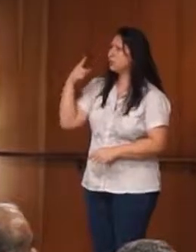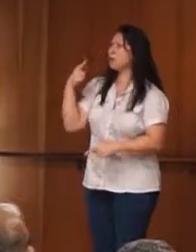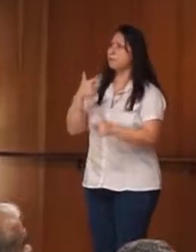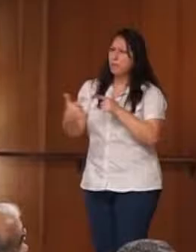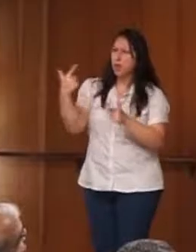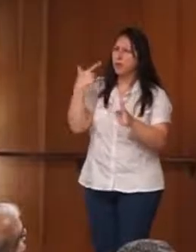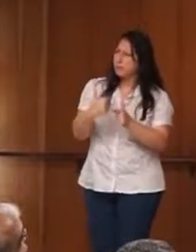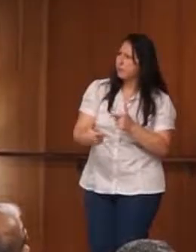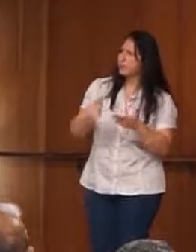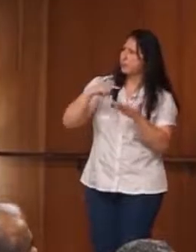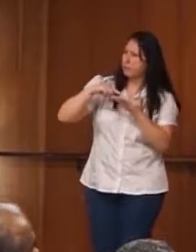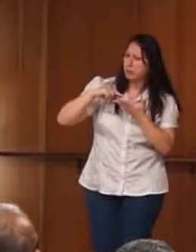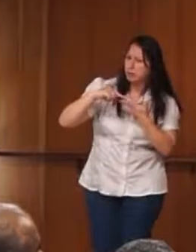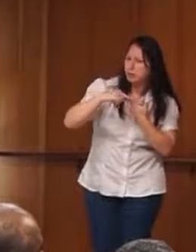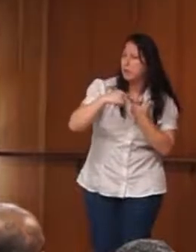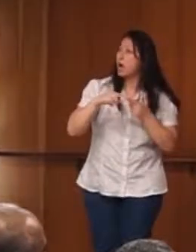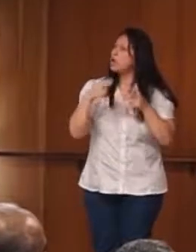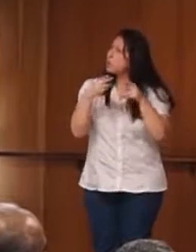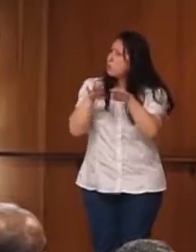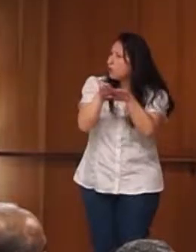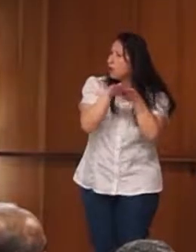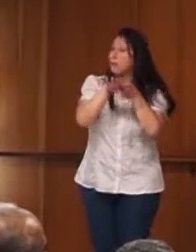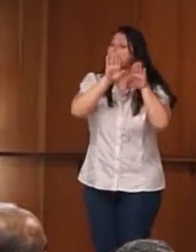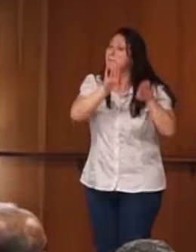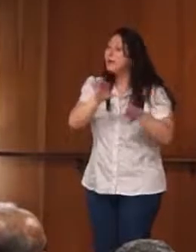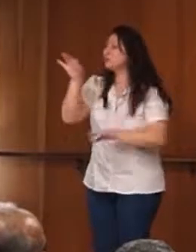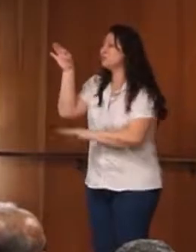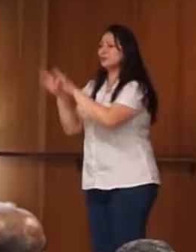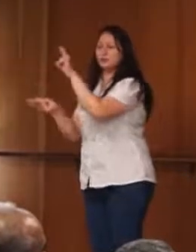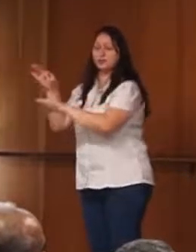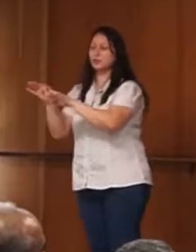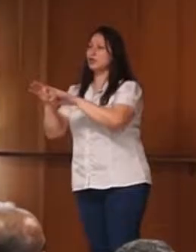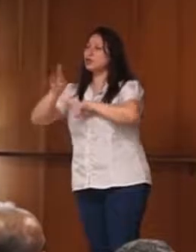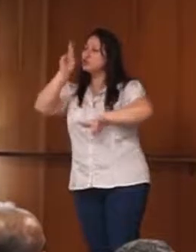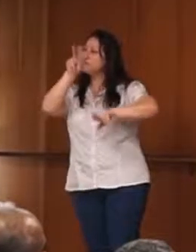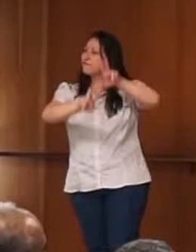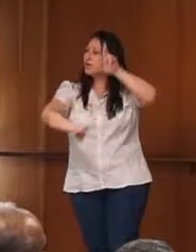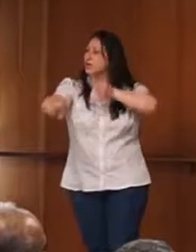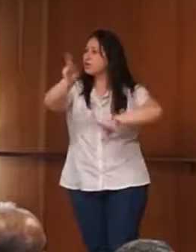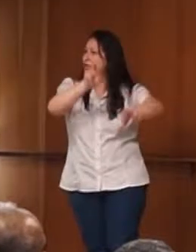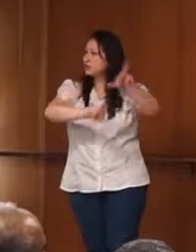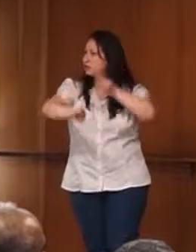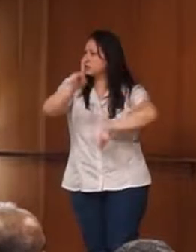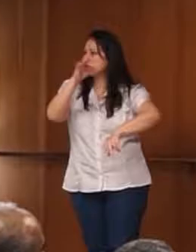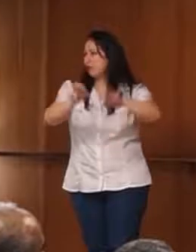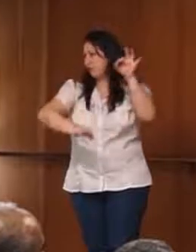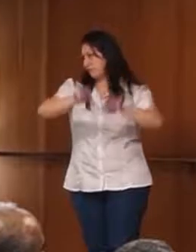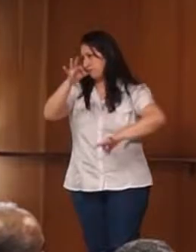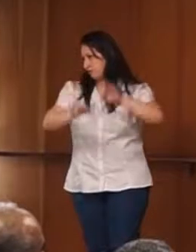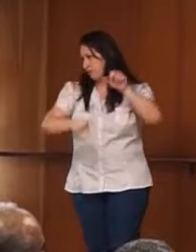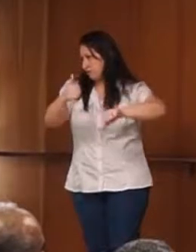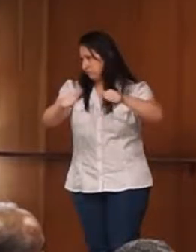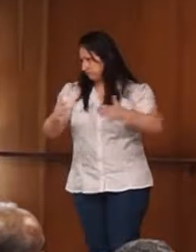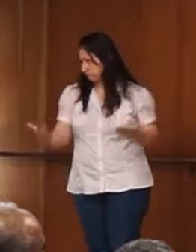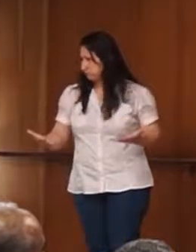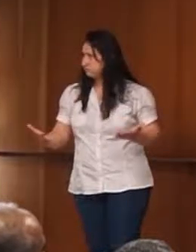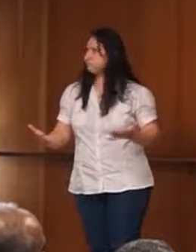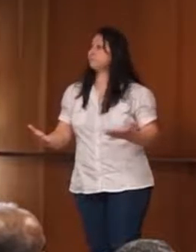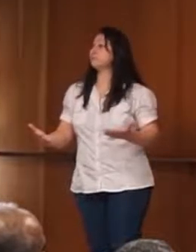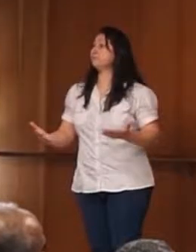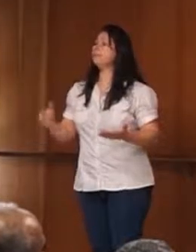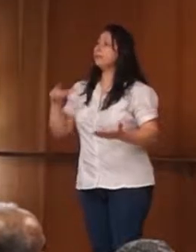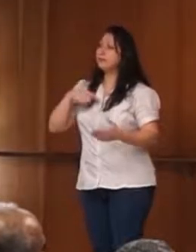mesmos atos, né, são tratados juridicamente, judicialmente, de maneira desigual, né? Tem foros desiguais,